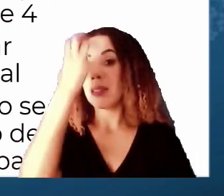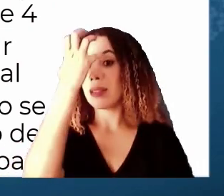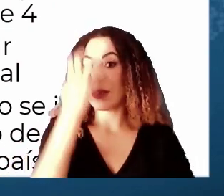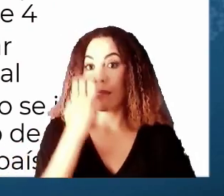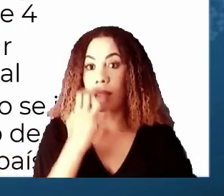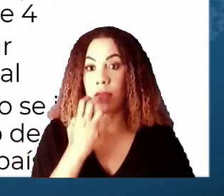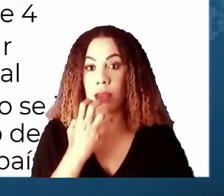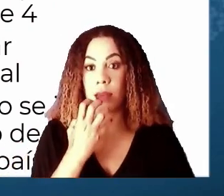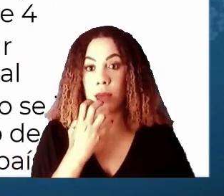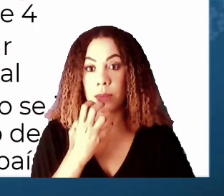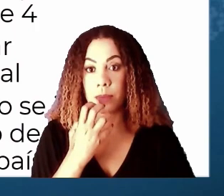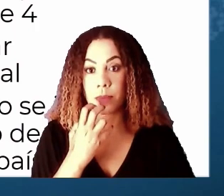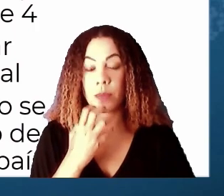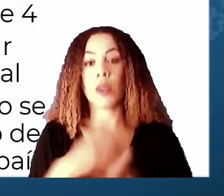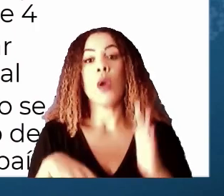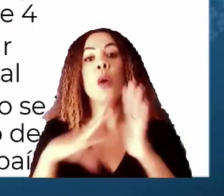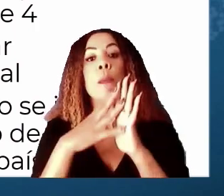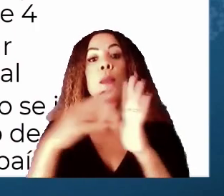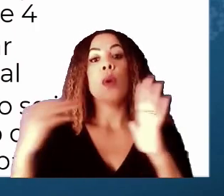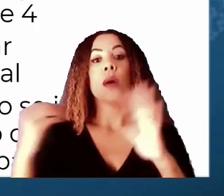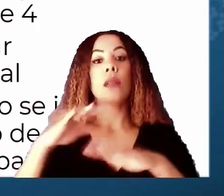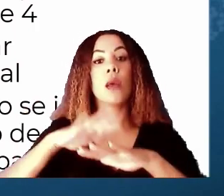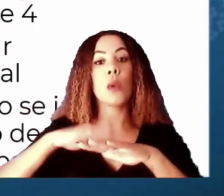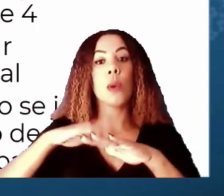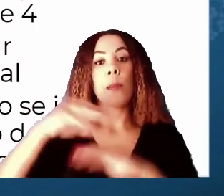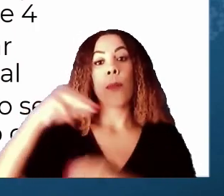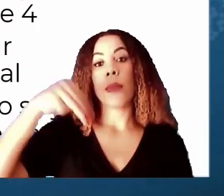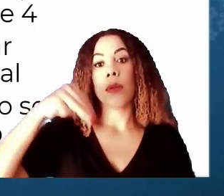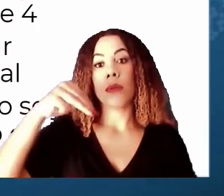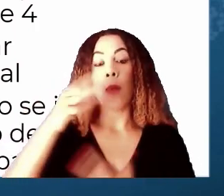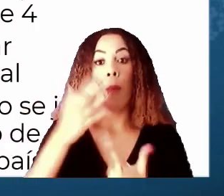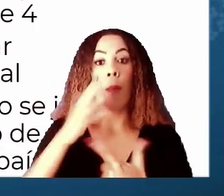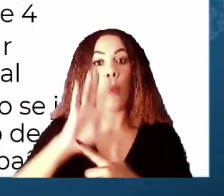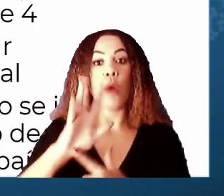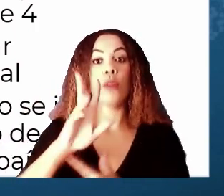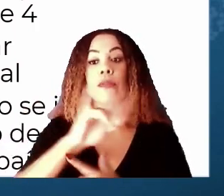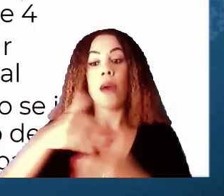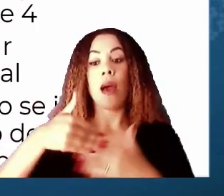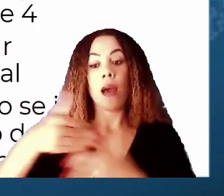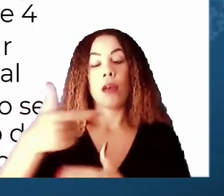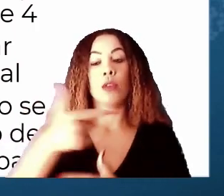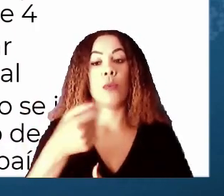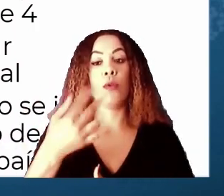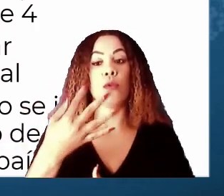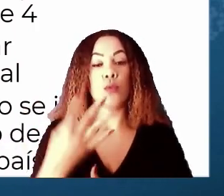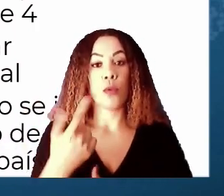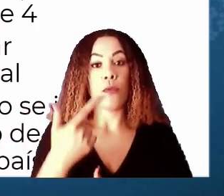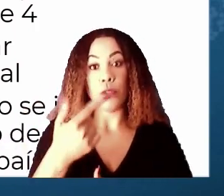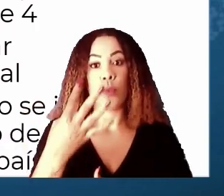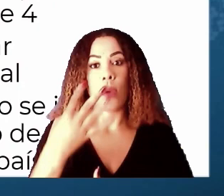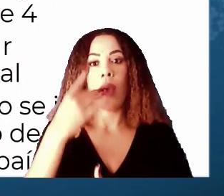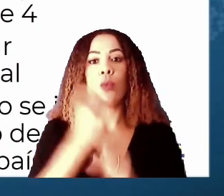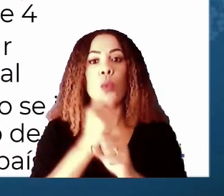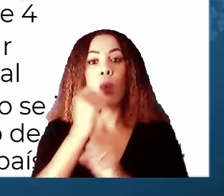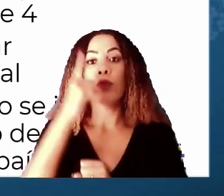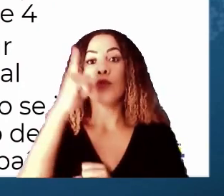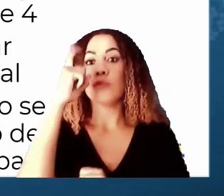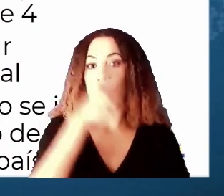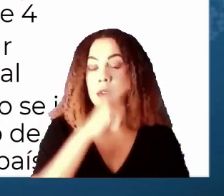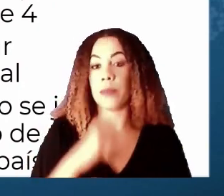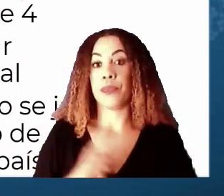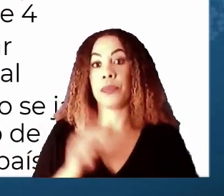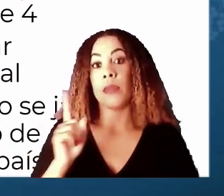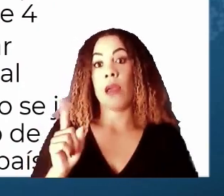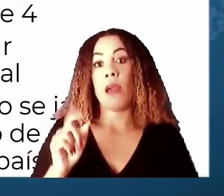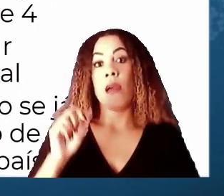modelos matemáticos mostravam que a gente teria um ano difícil em 2024. A agência sanitária falando, não, pode usar, e